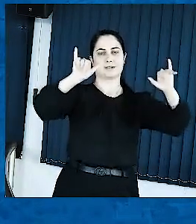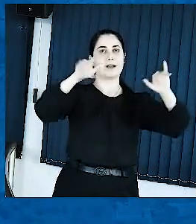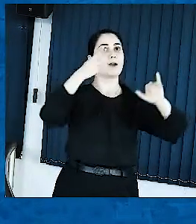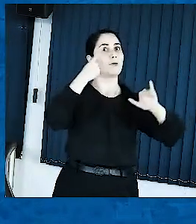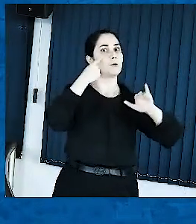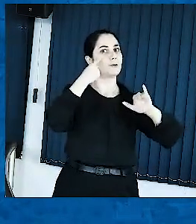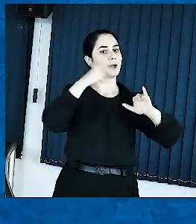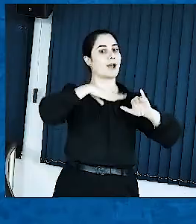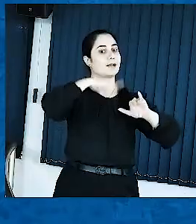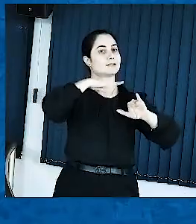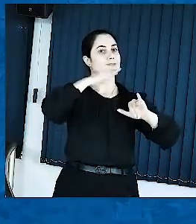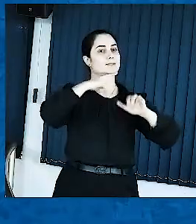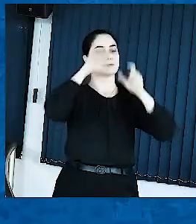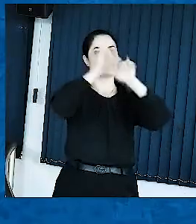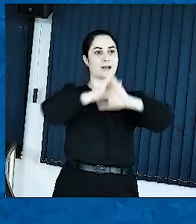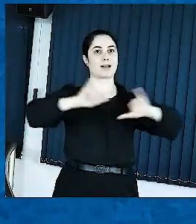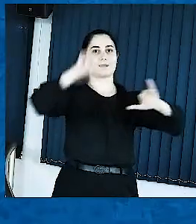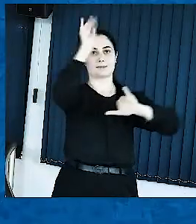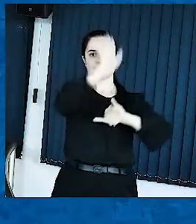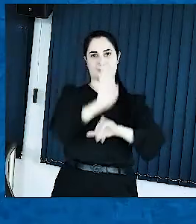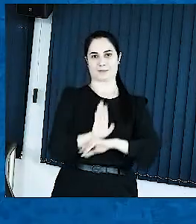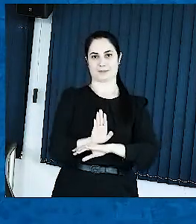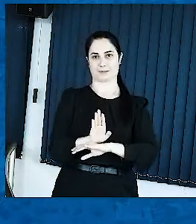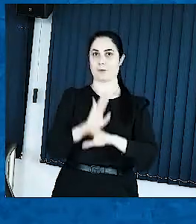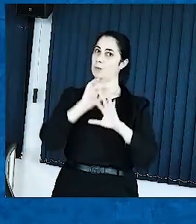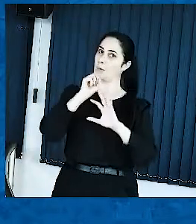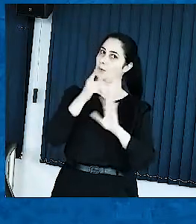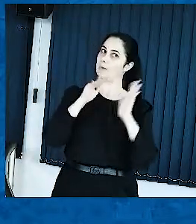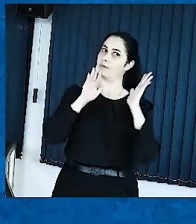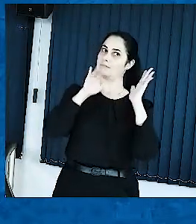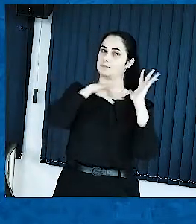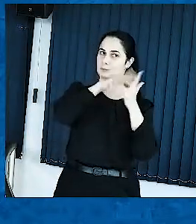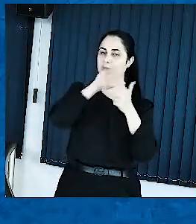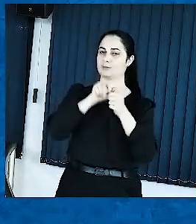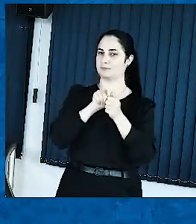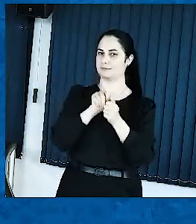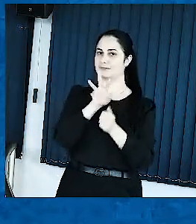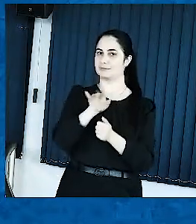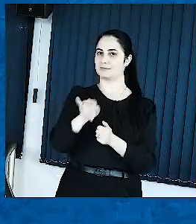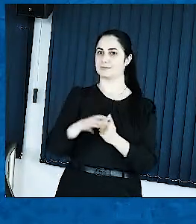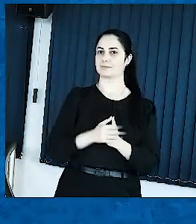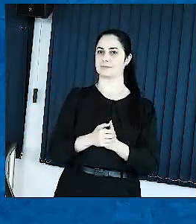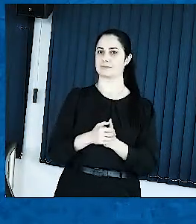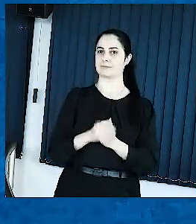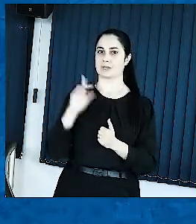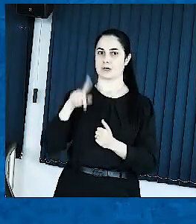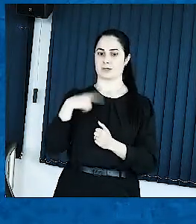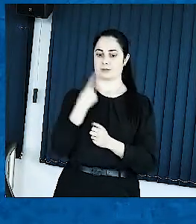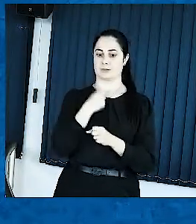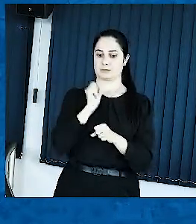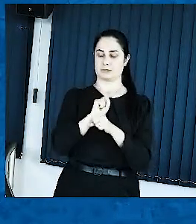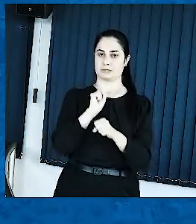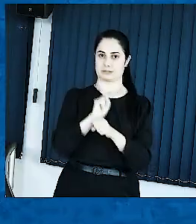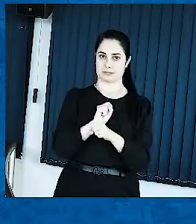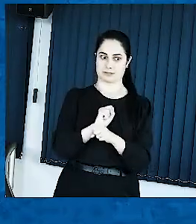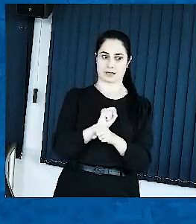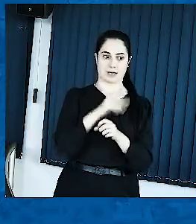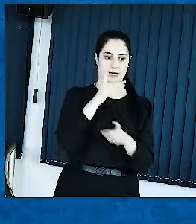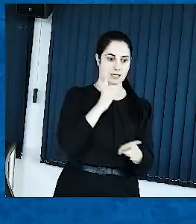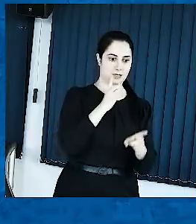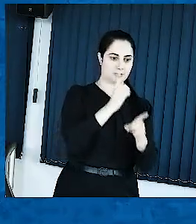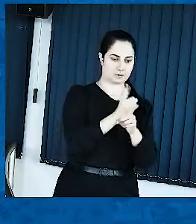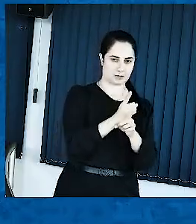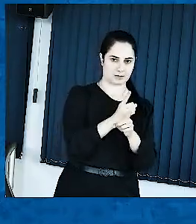vai aparecer aí no cenário nacional, ou até mundial, quem sabe. Então a gente precisa identificar,